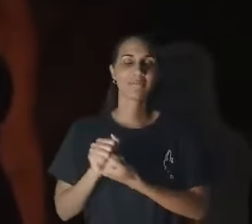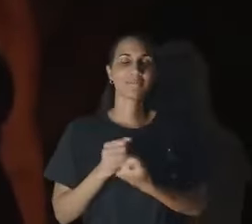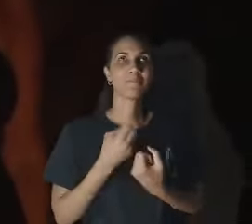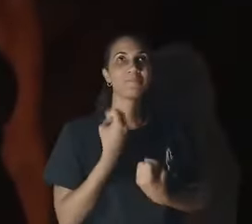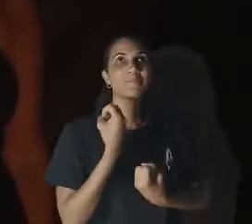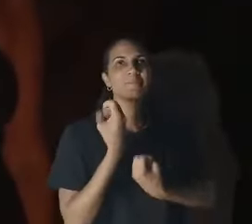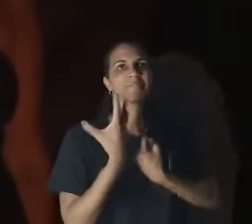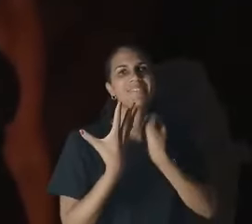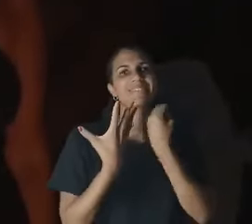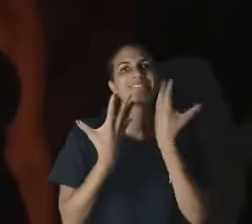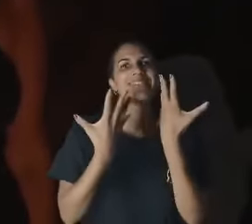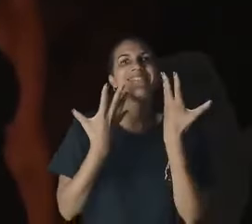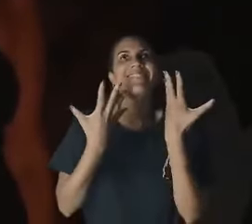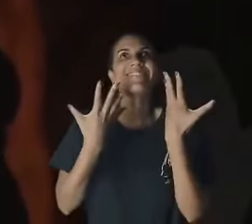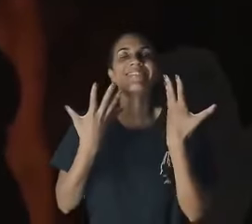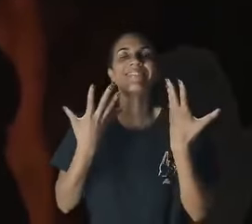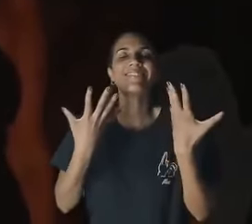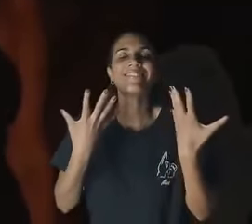Seja